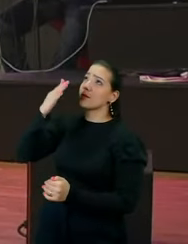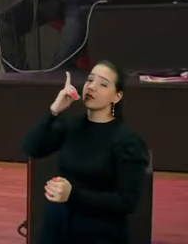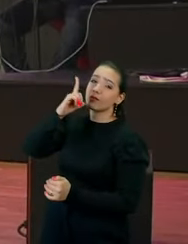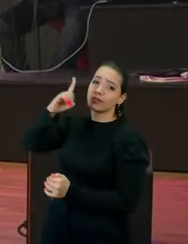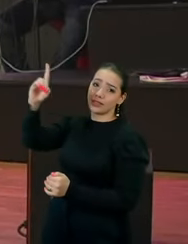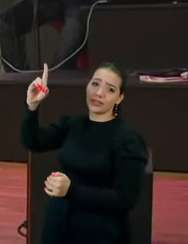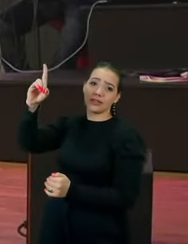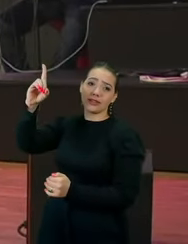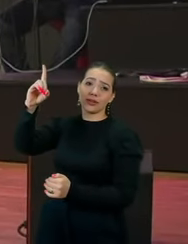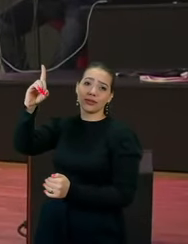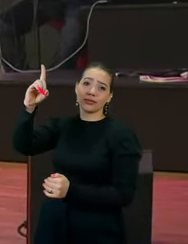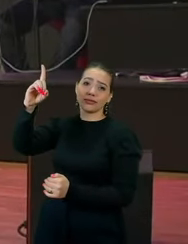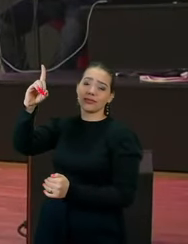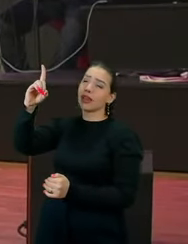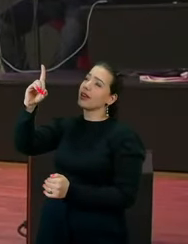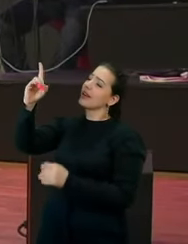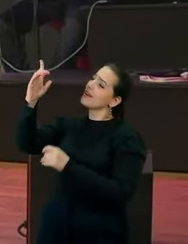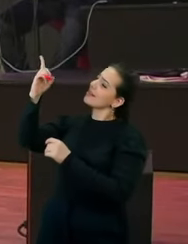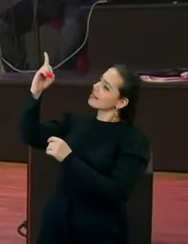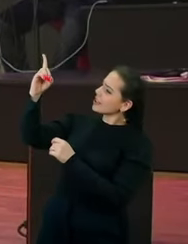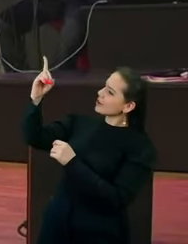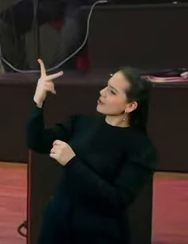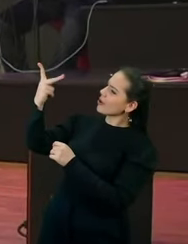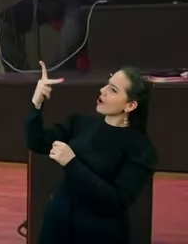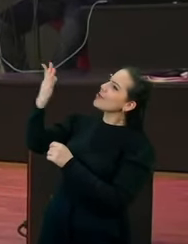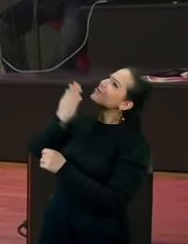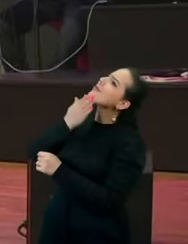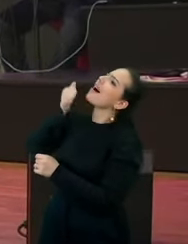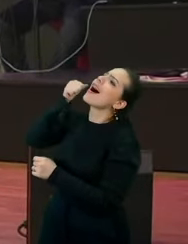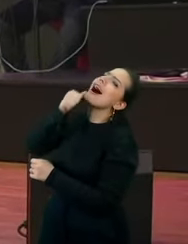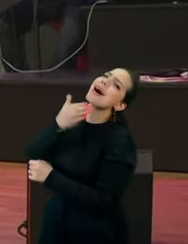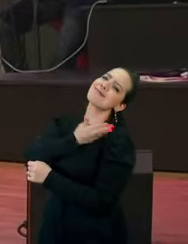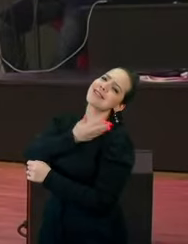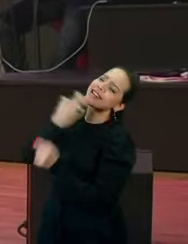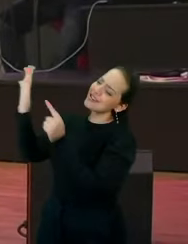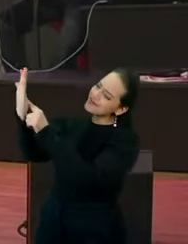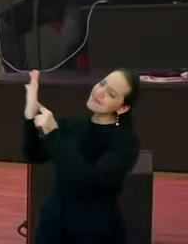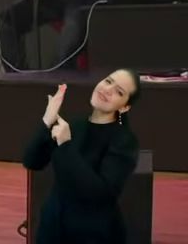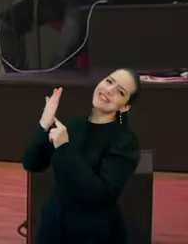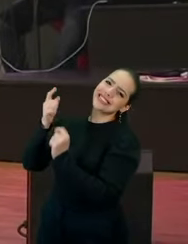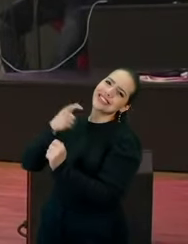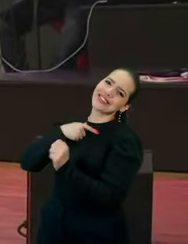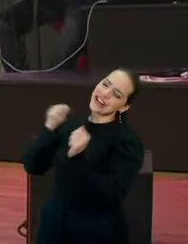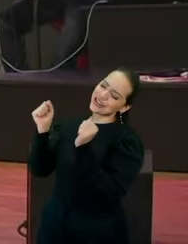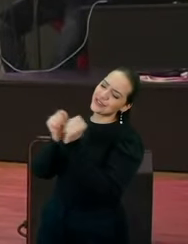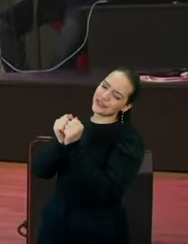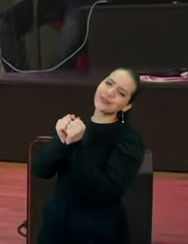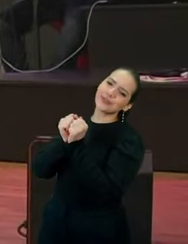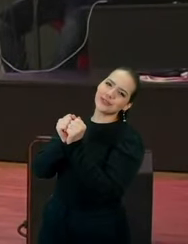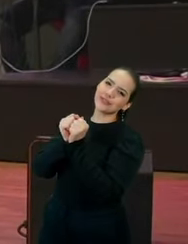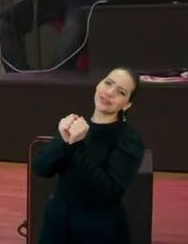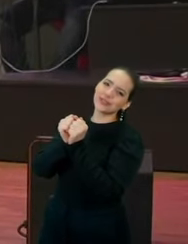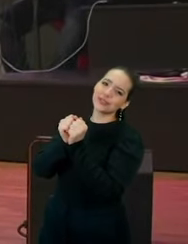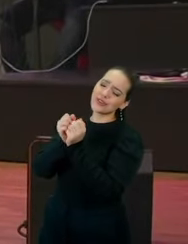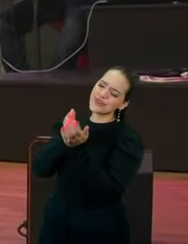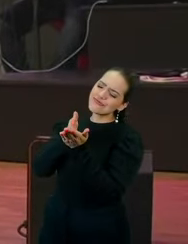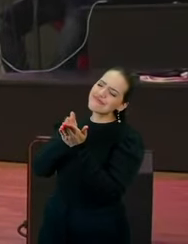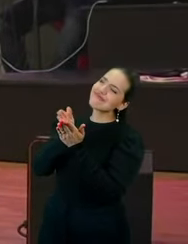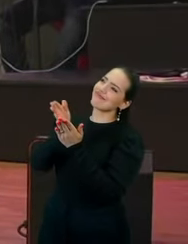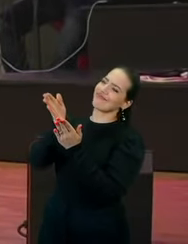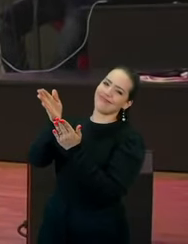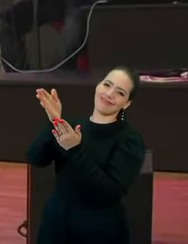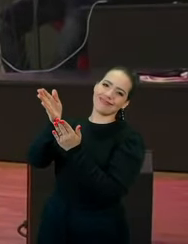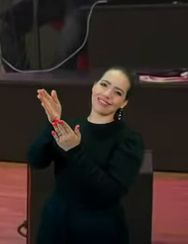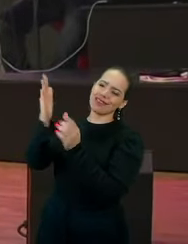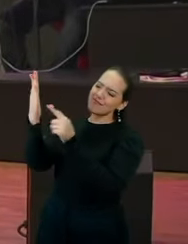das nossas amigas. E caminhe, se conecte com Deus. Não permita que